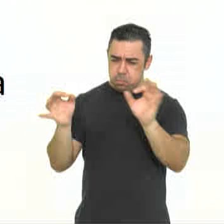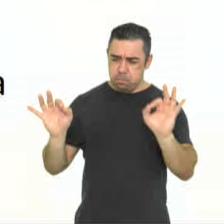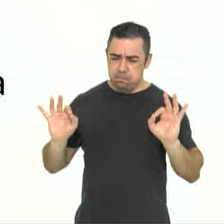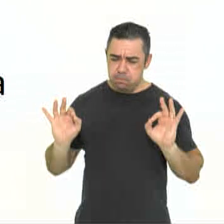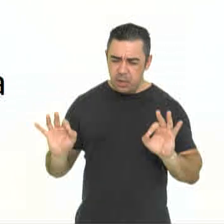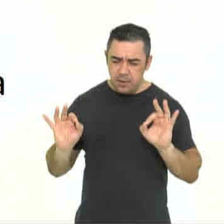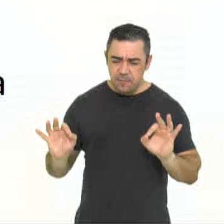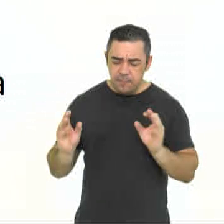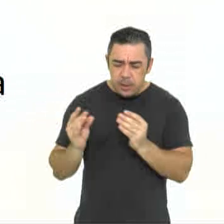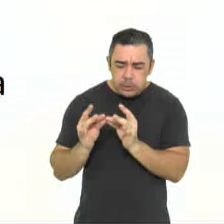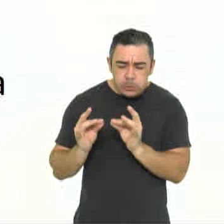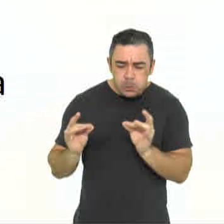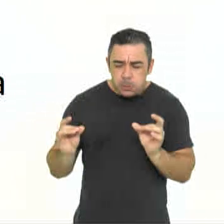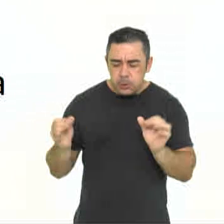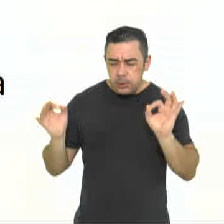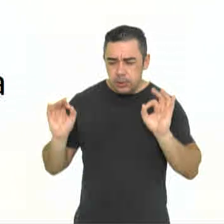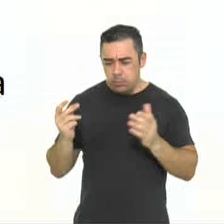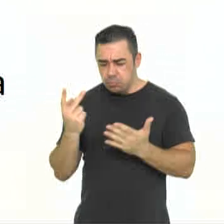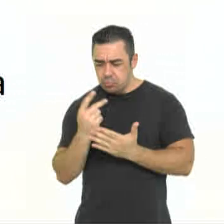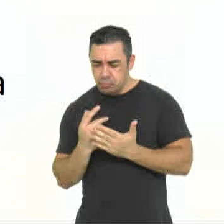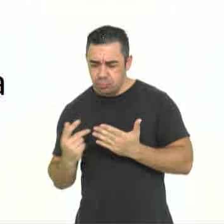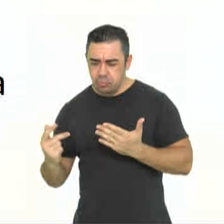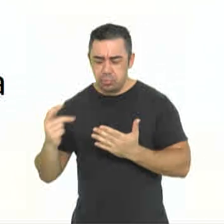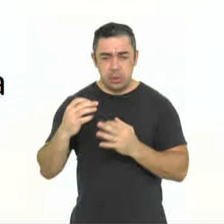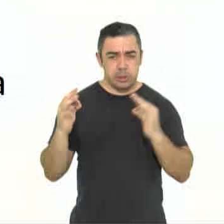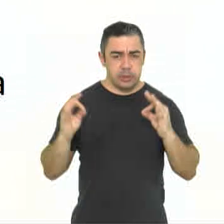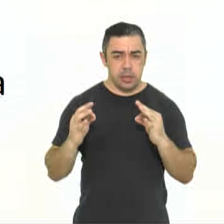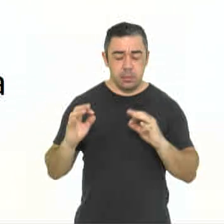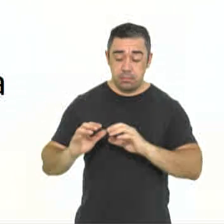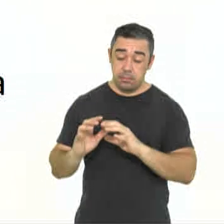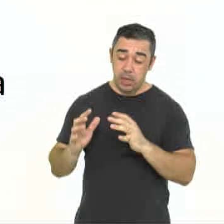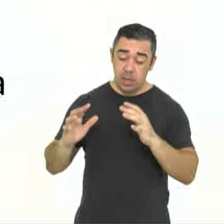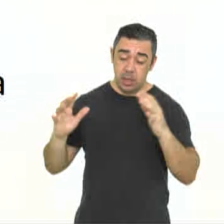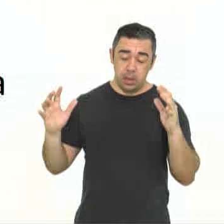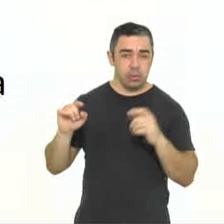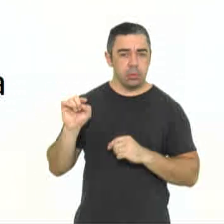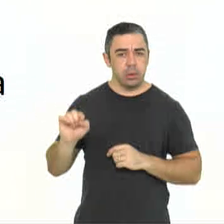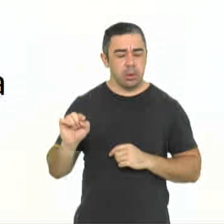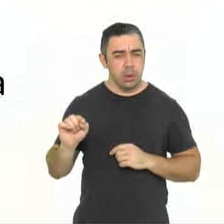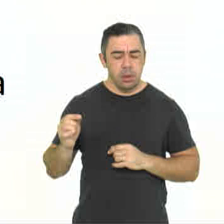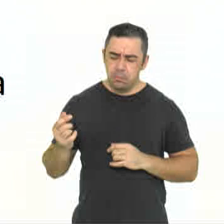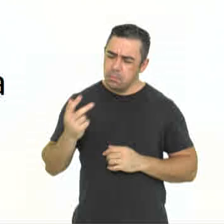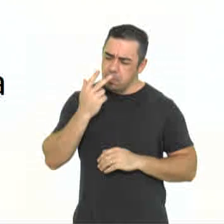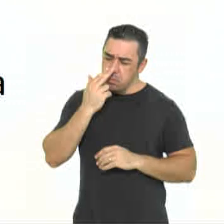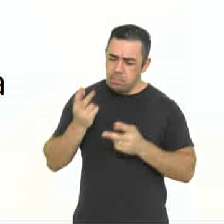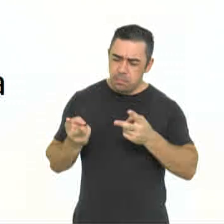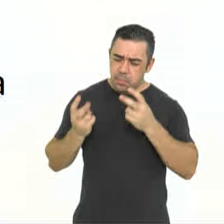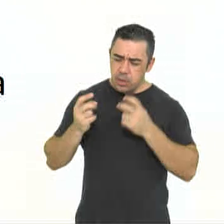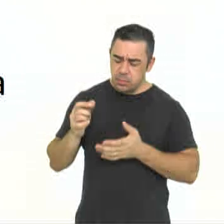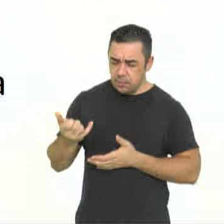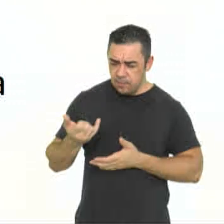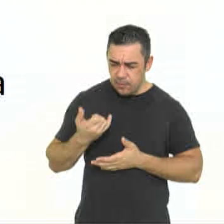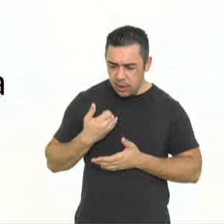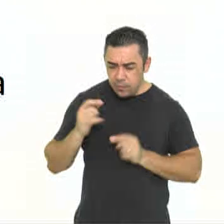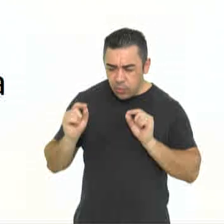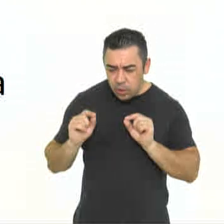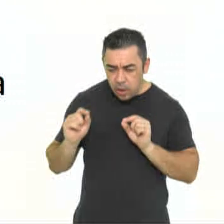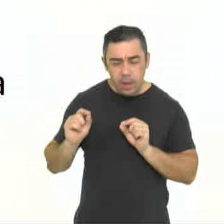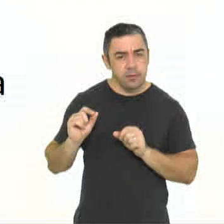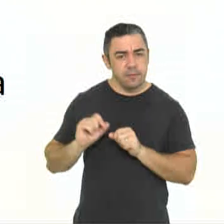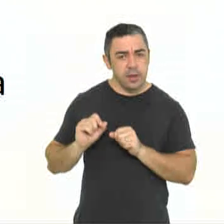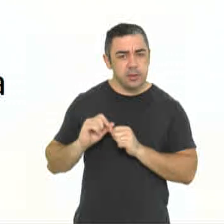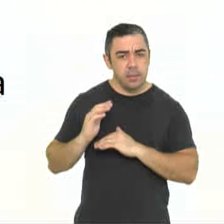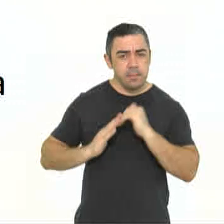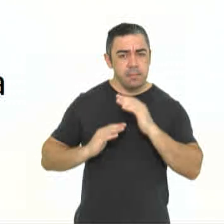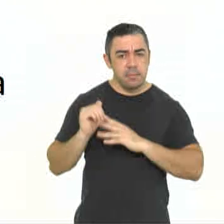a ingenuidade do desenho e aquele seu fosco brilho de luar diziam-me a mim que aquele objeto tinha sido feito por